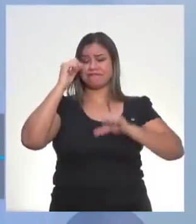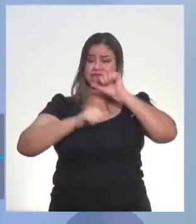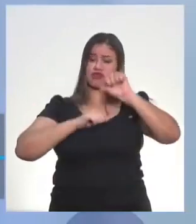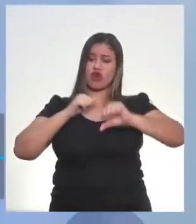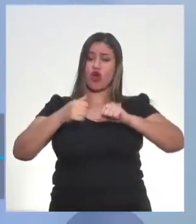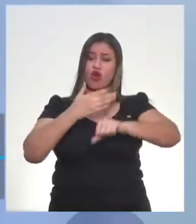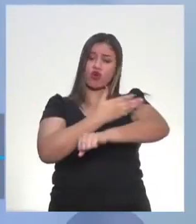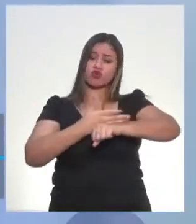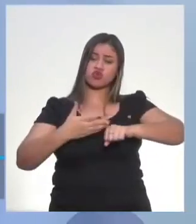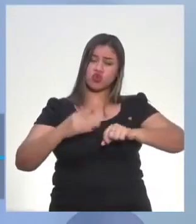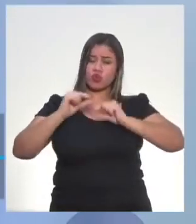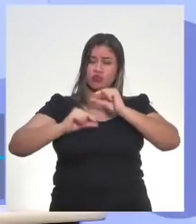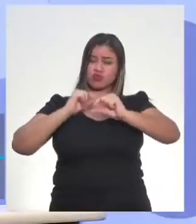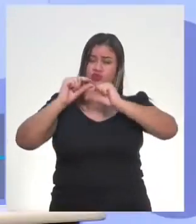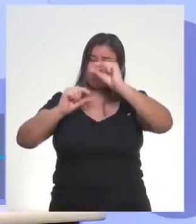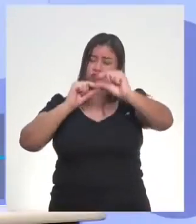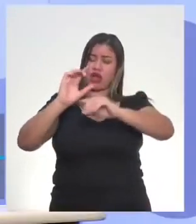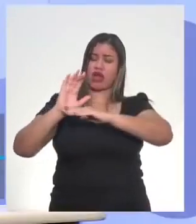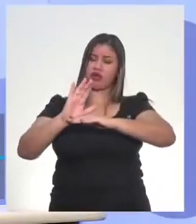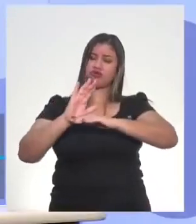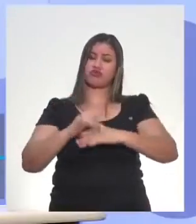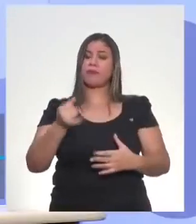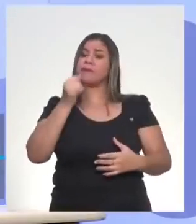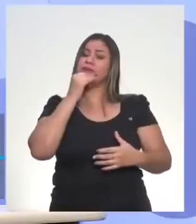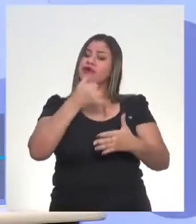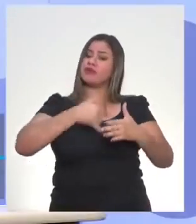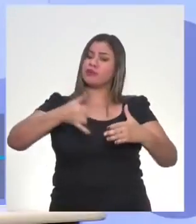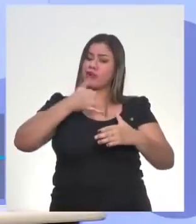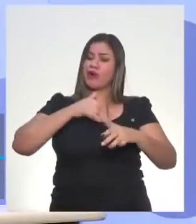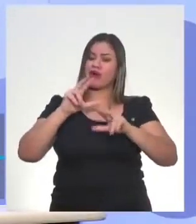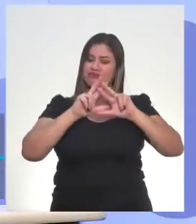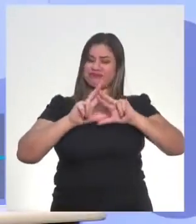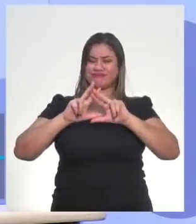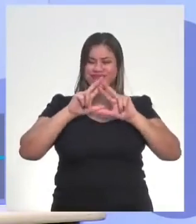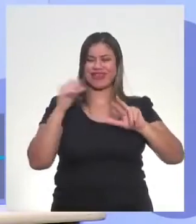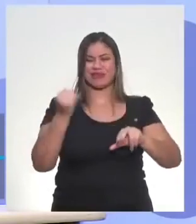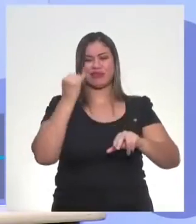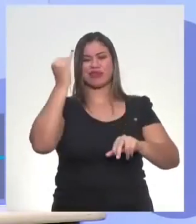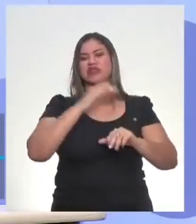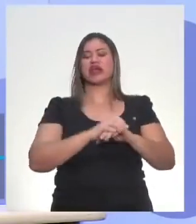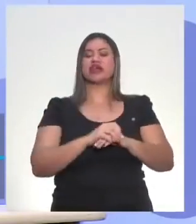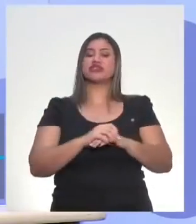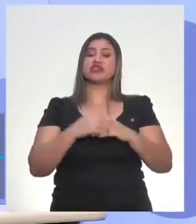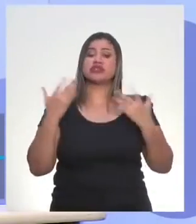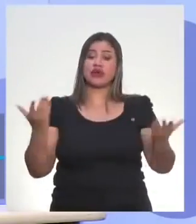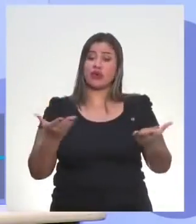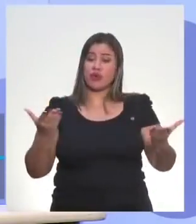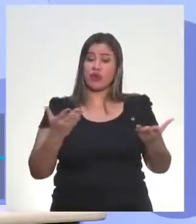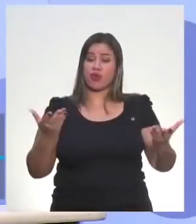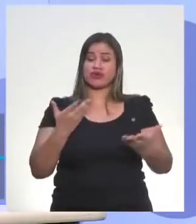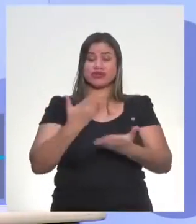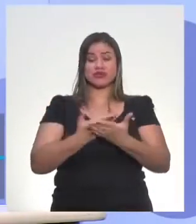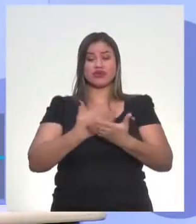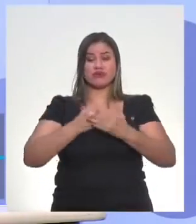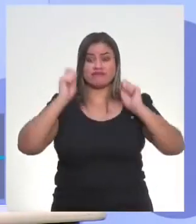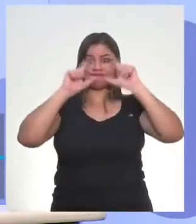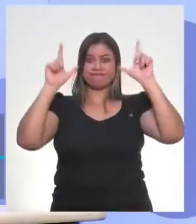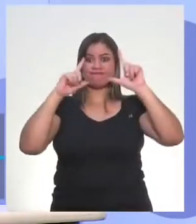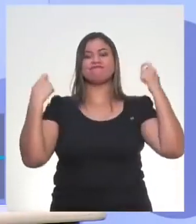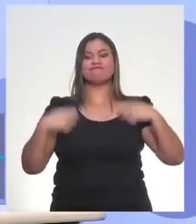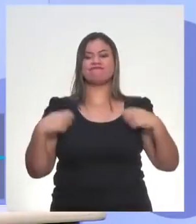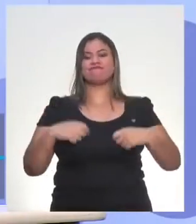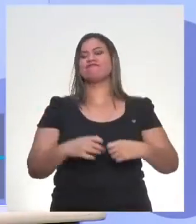Pequenos hábitos que a gente pode, né? Onde dispensar óleo, como você mencionou na aula. Né? Então, com certeza, essa aula é um despertar, né? A gente precisa fazer isso,